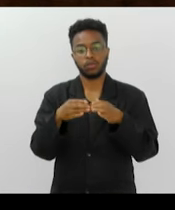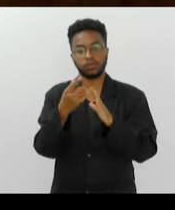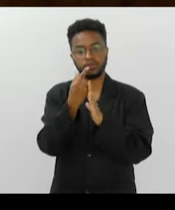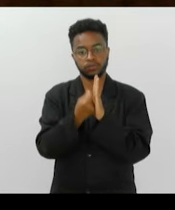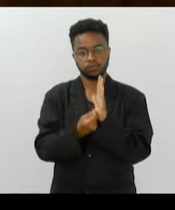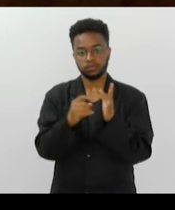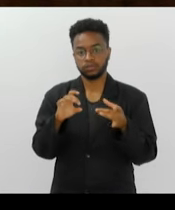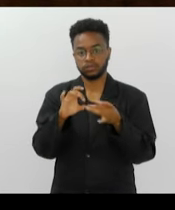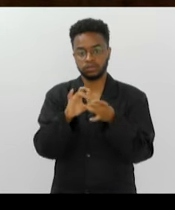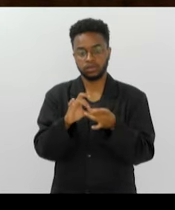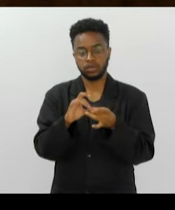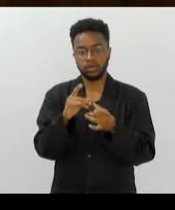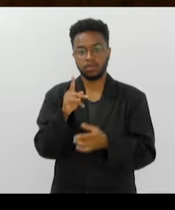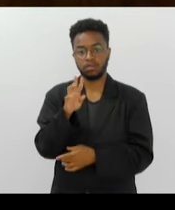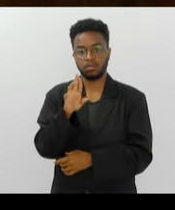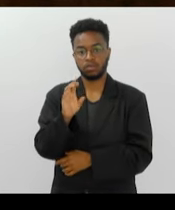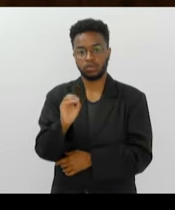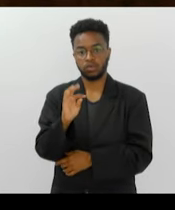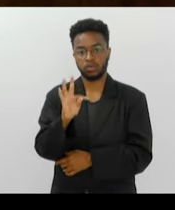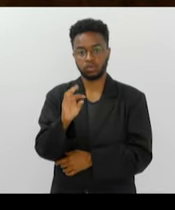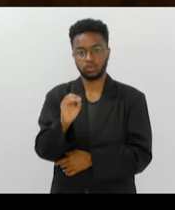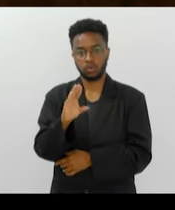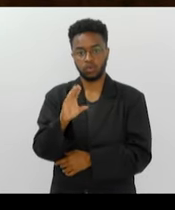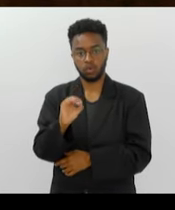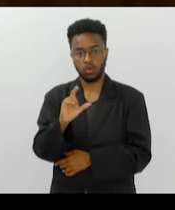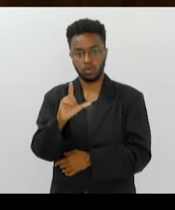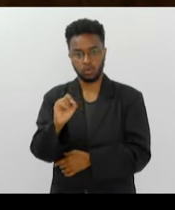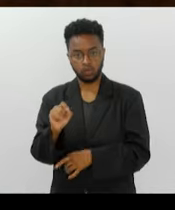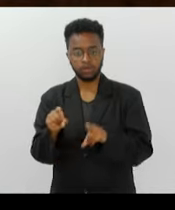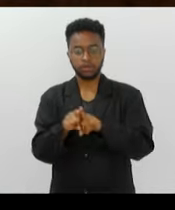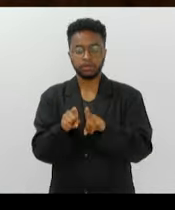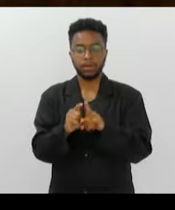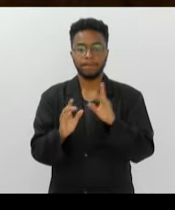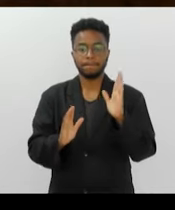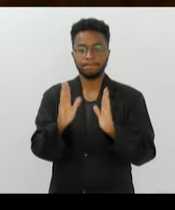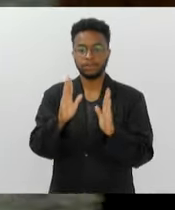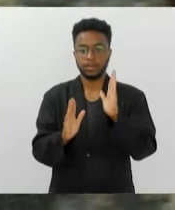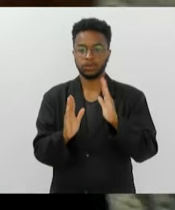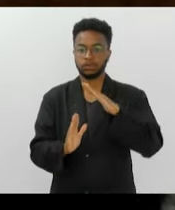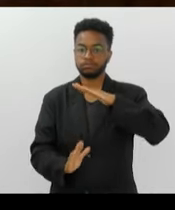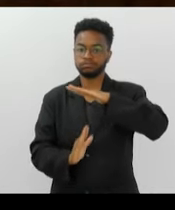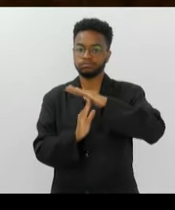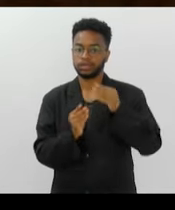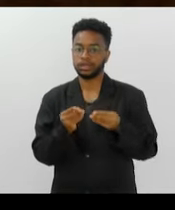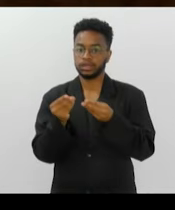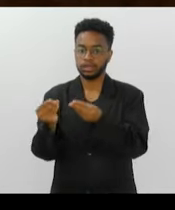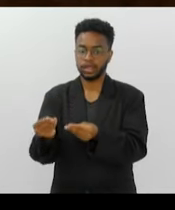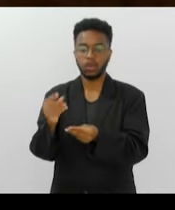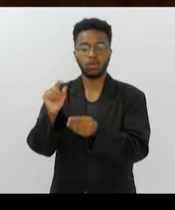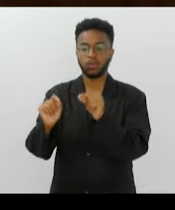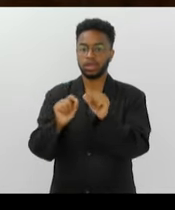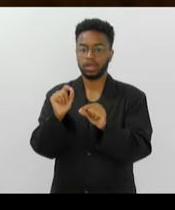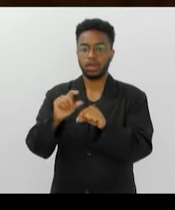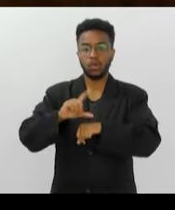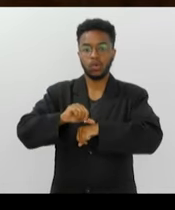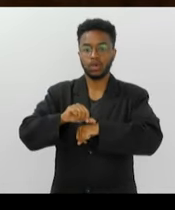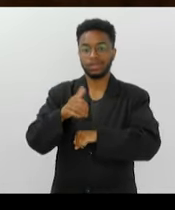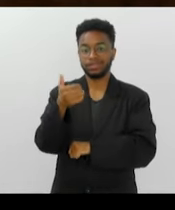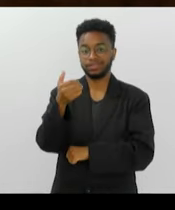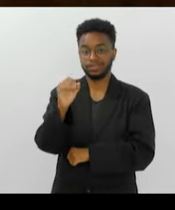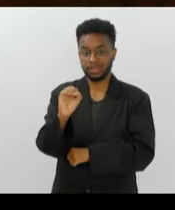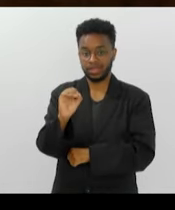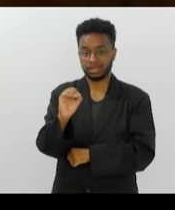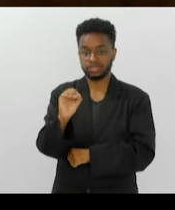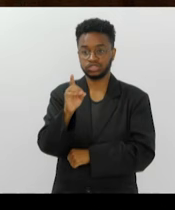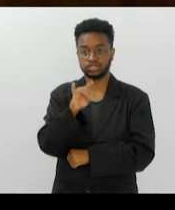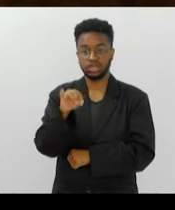protocolo e a data limite dessa entrega é 10 horas de 10 horas de